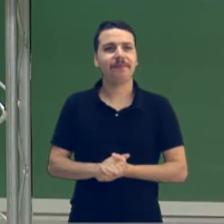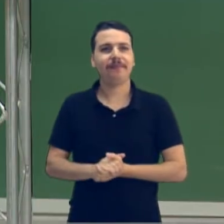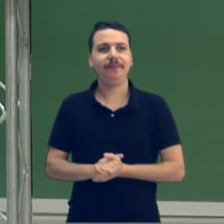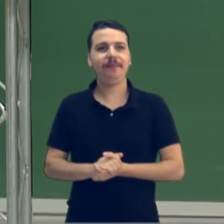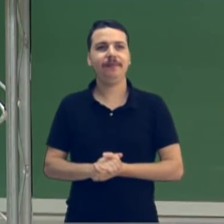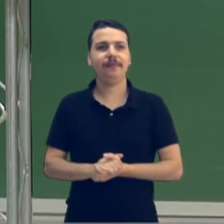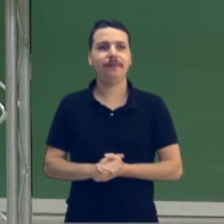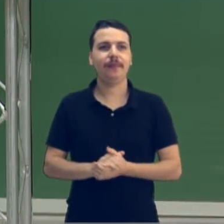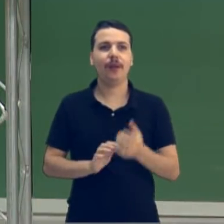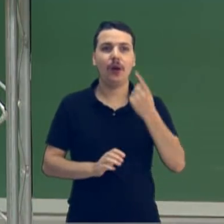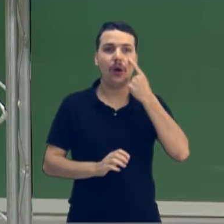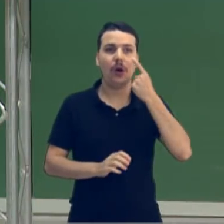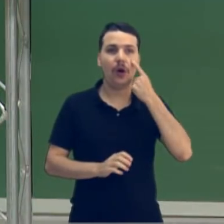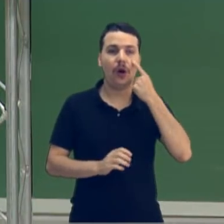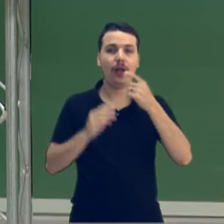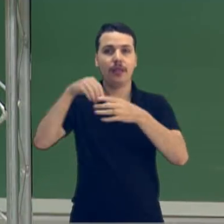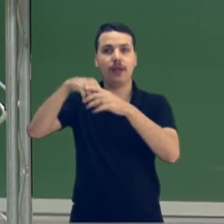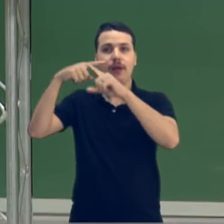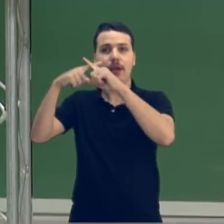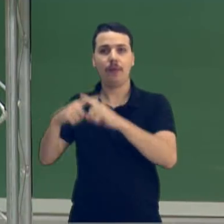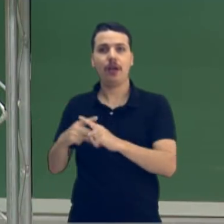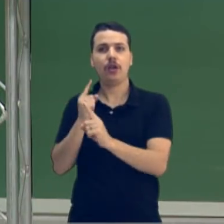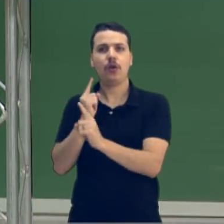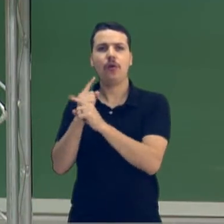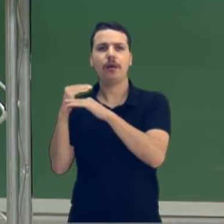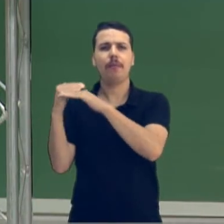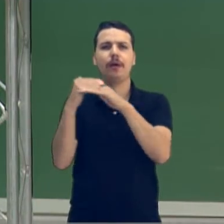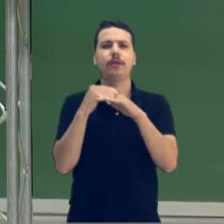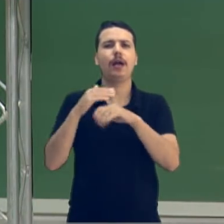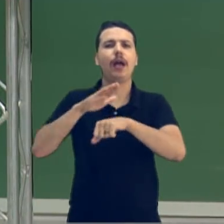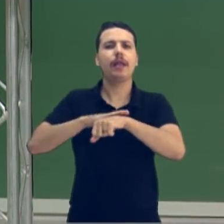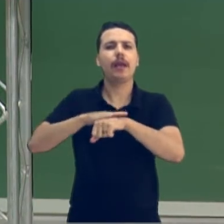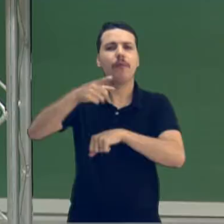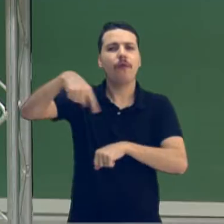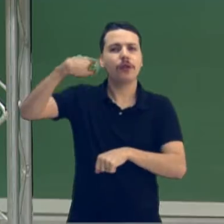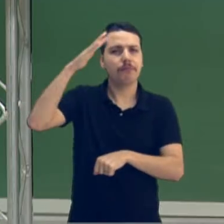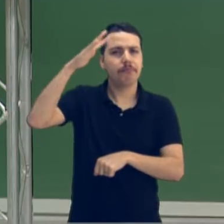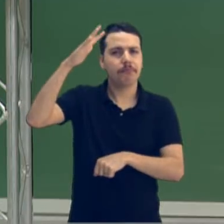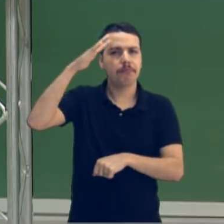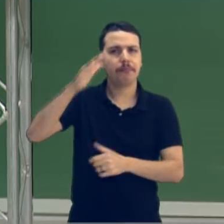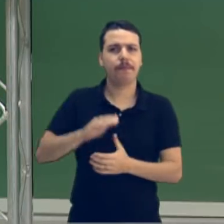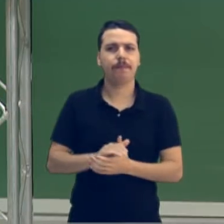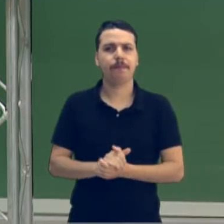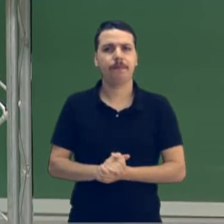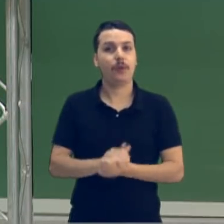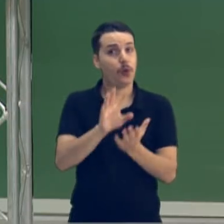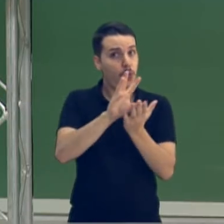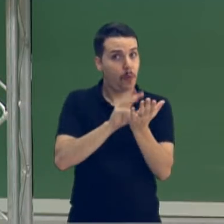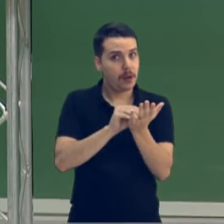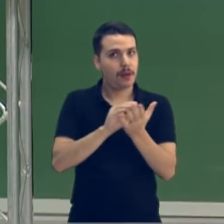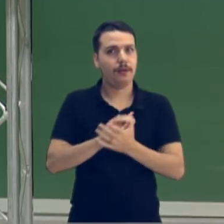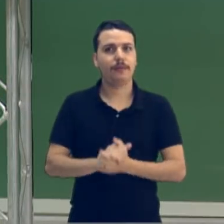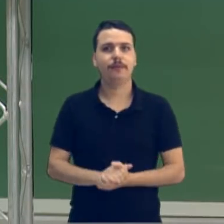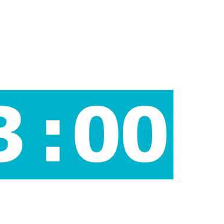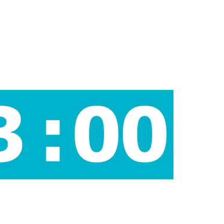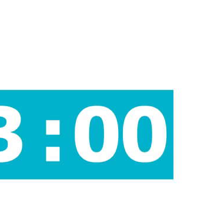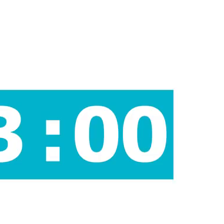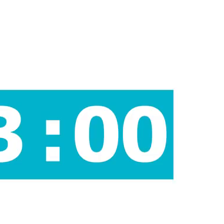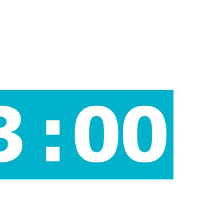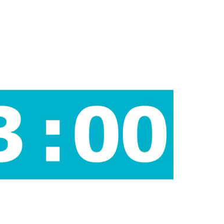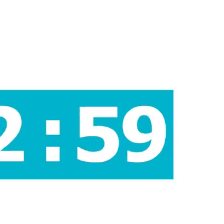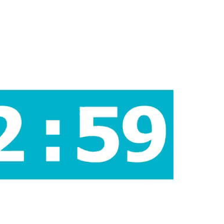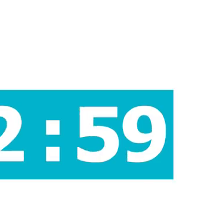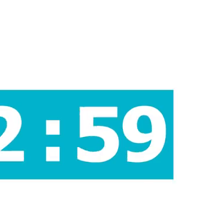nas tabuadas e encontre um padrão. Tempo para você pensar. Copia.